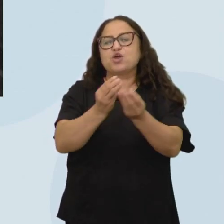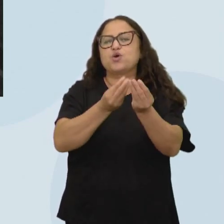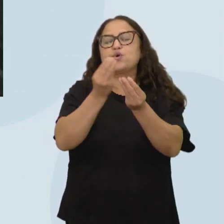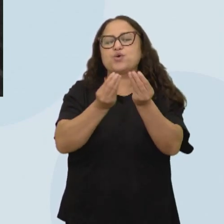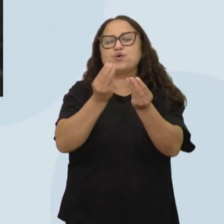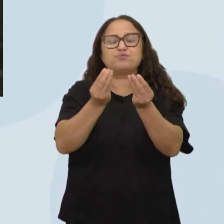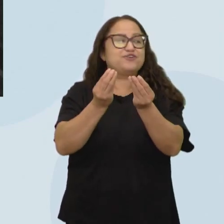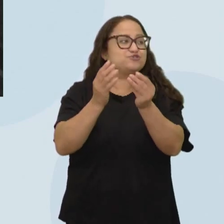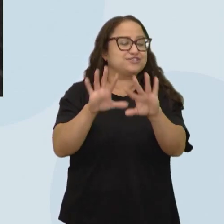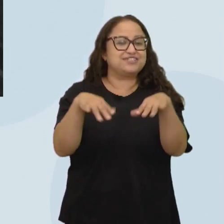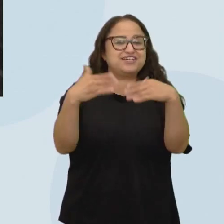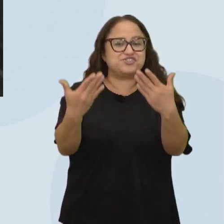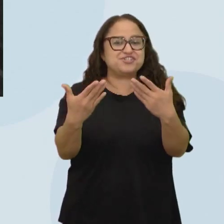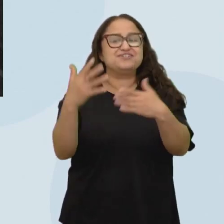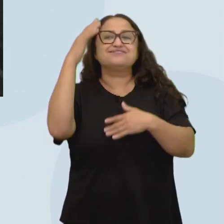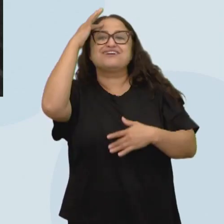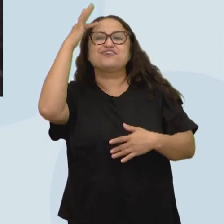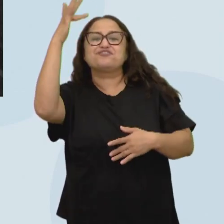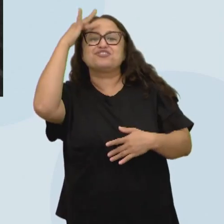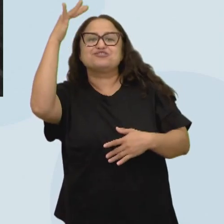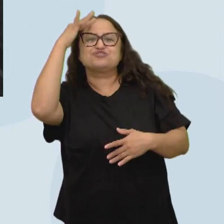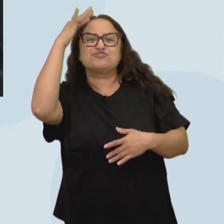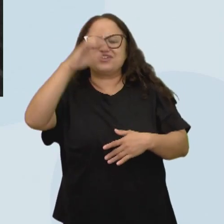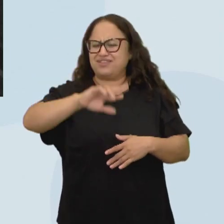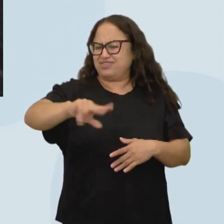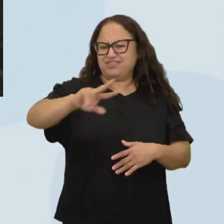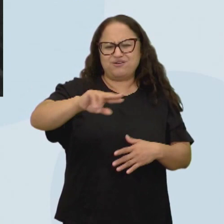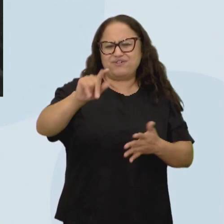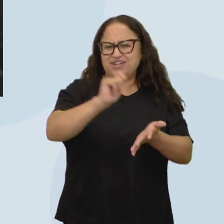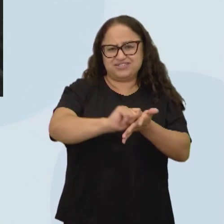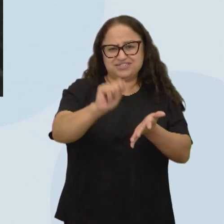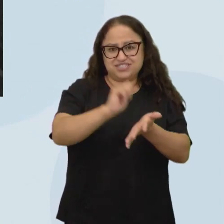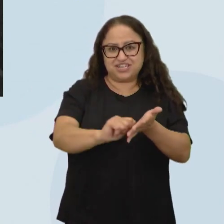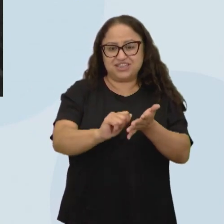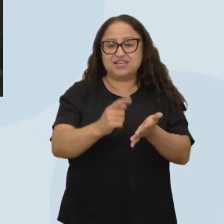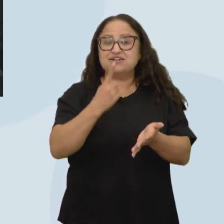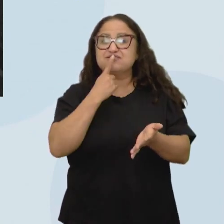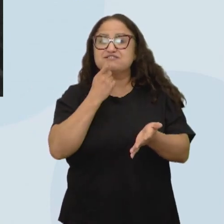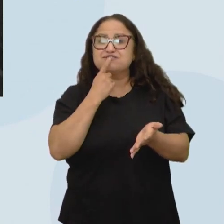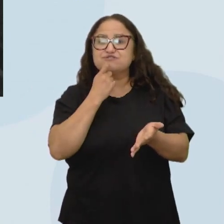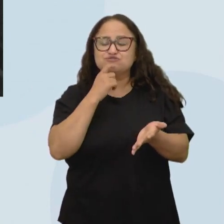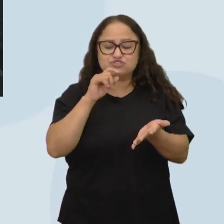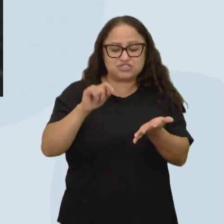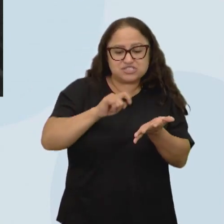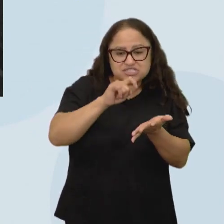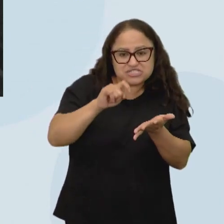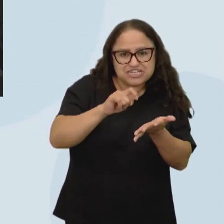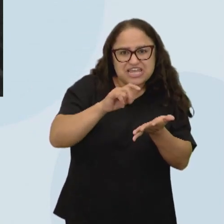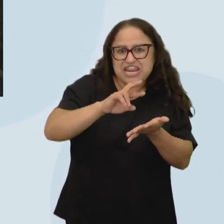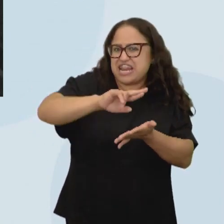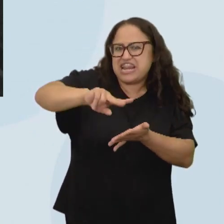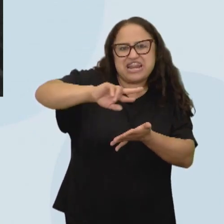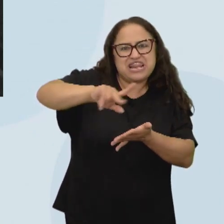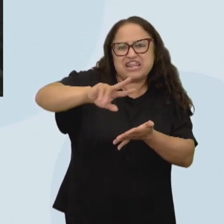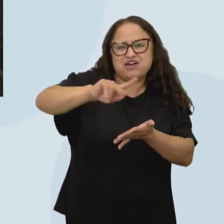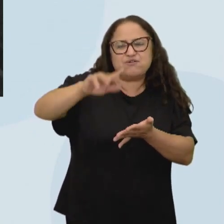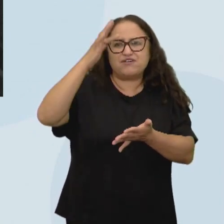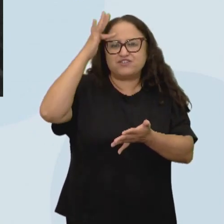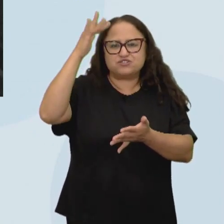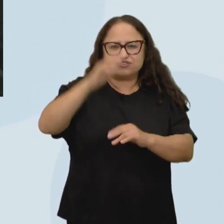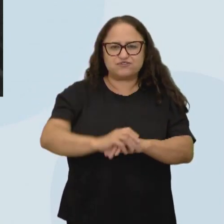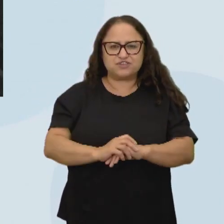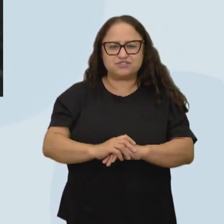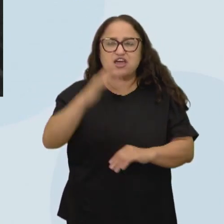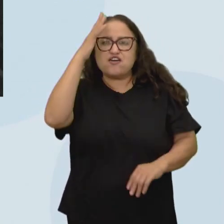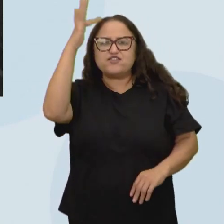dizia o seguinte, que a filosofia que não é escrita com sangue não é filosofia. A filosofia que não é colocada para